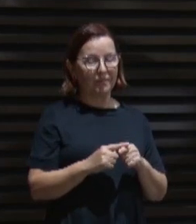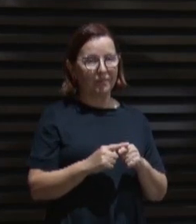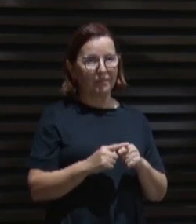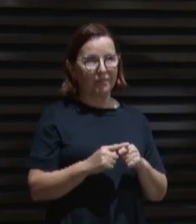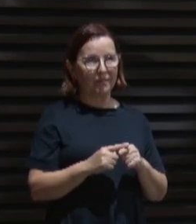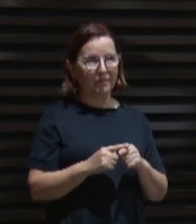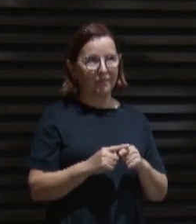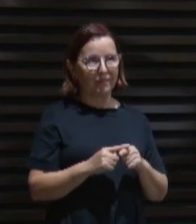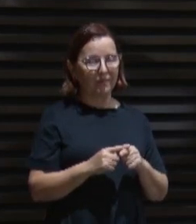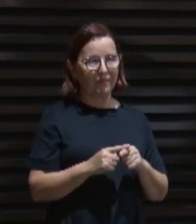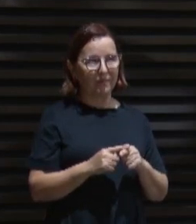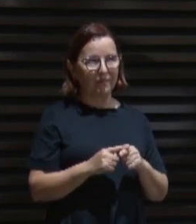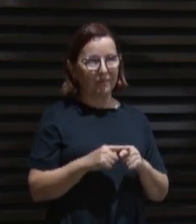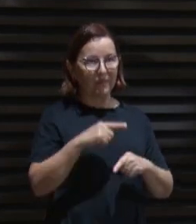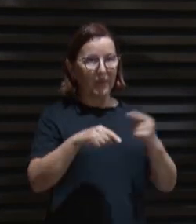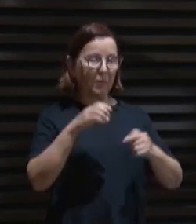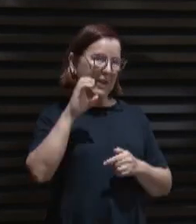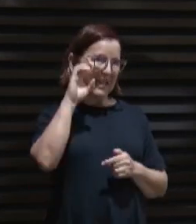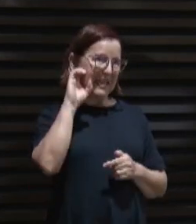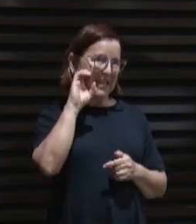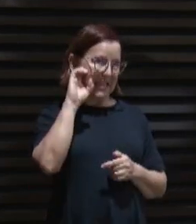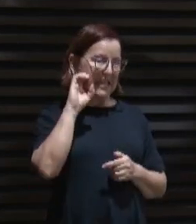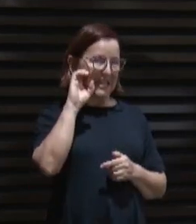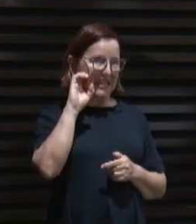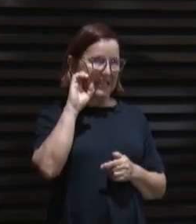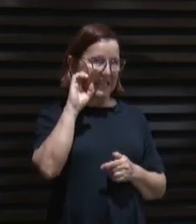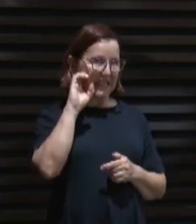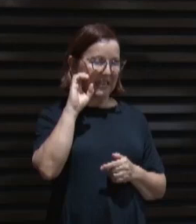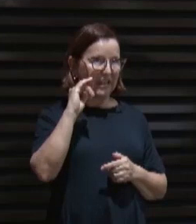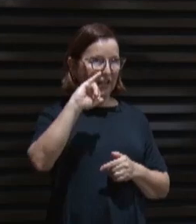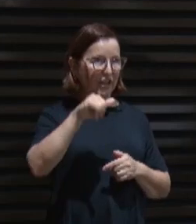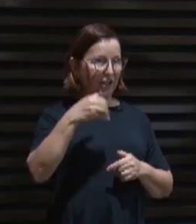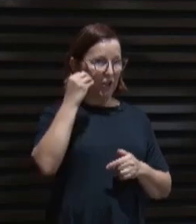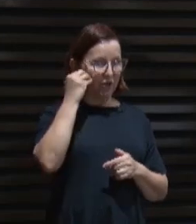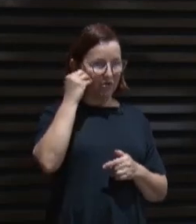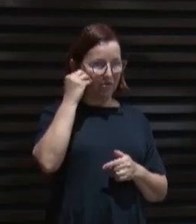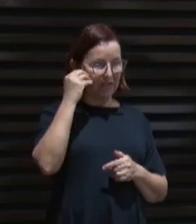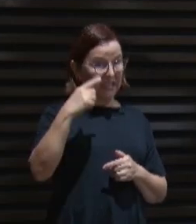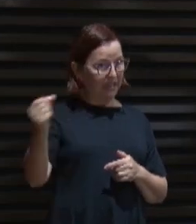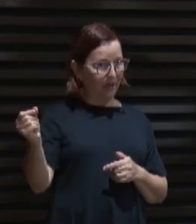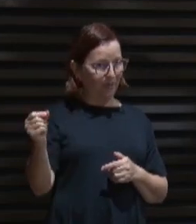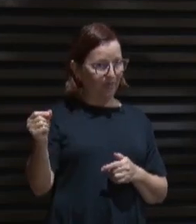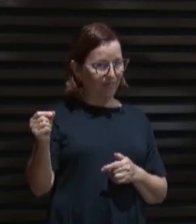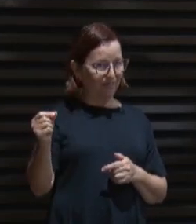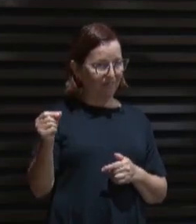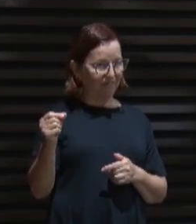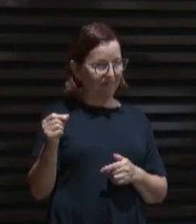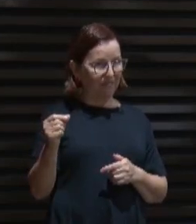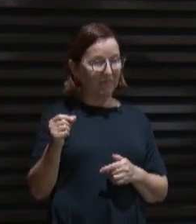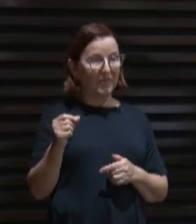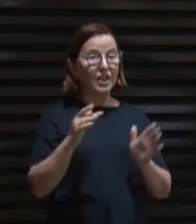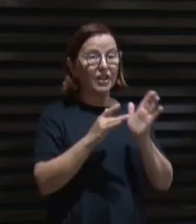saiu da ceia do Senhor, quando ele saiu daquela reunião, Jesus disse assim: o que tens que fazer,